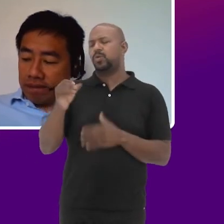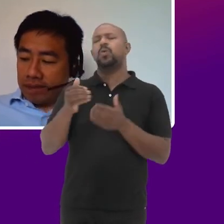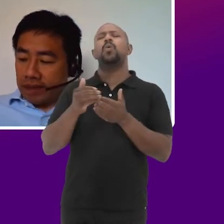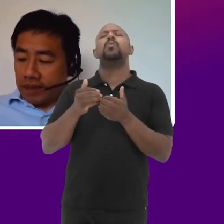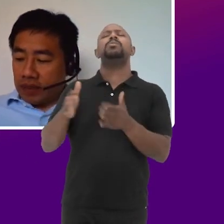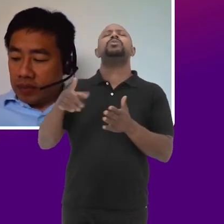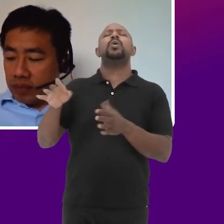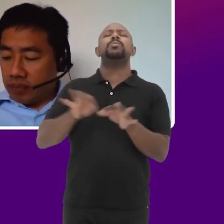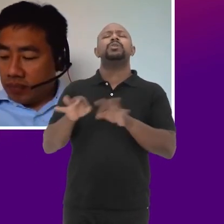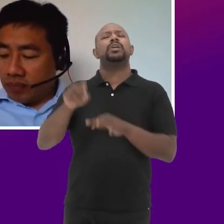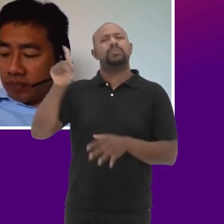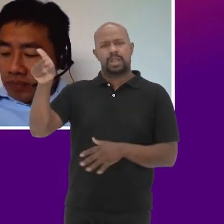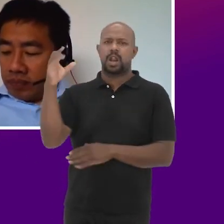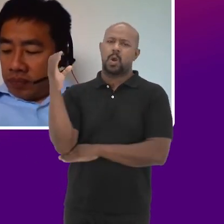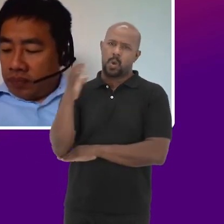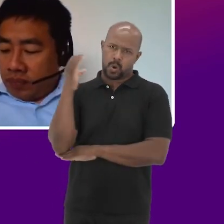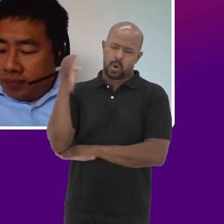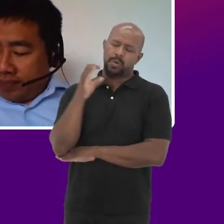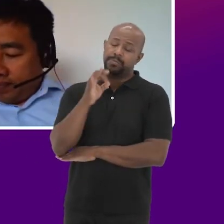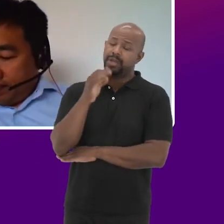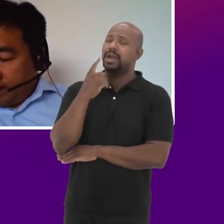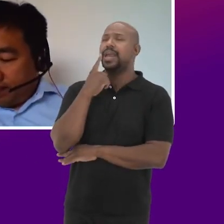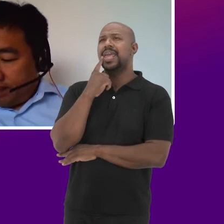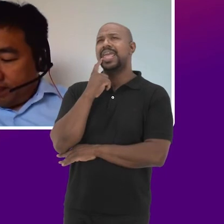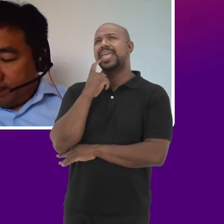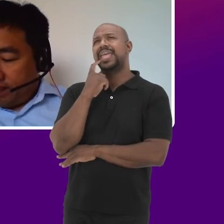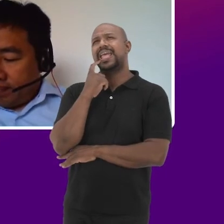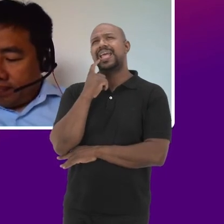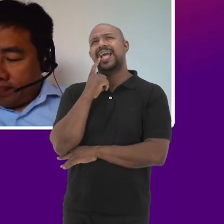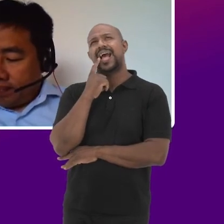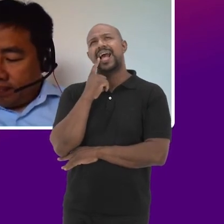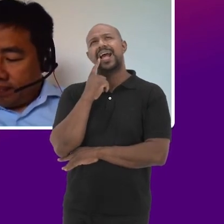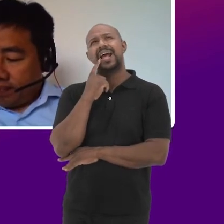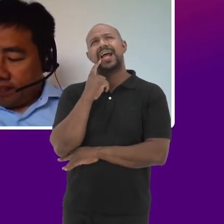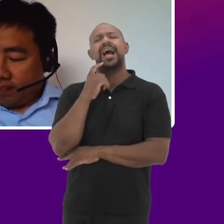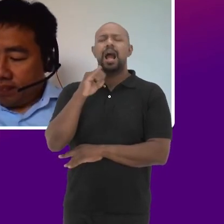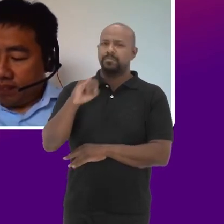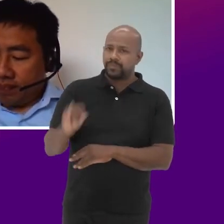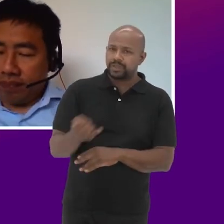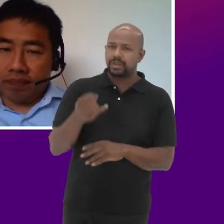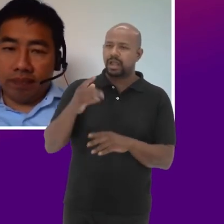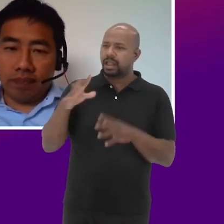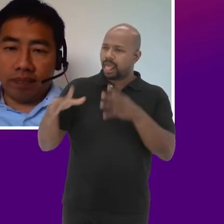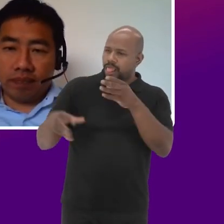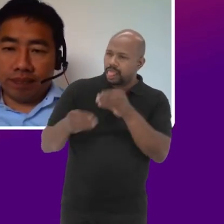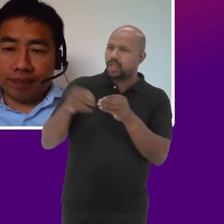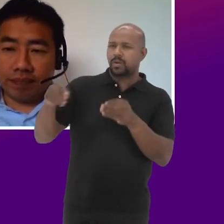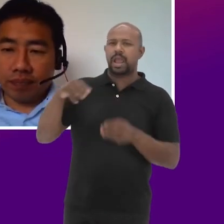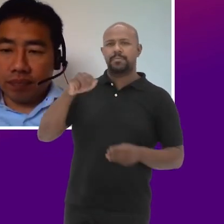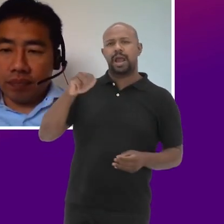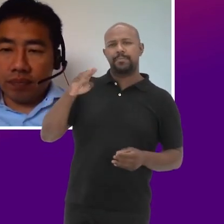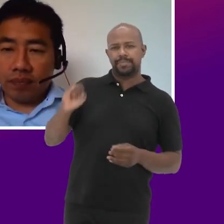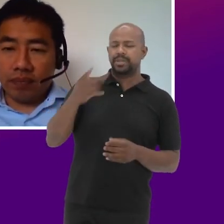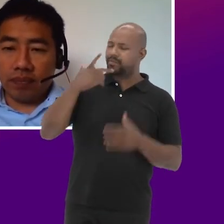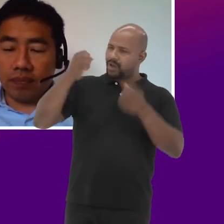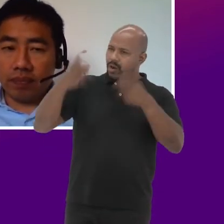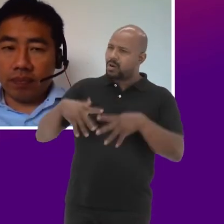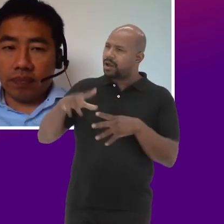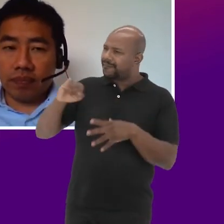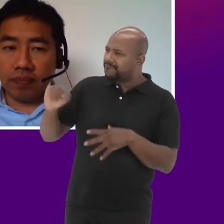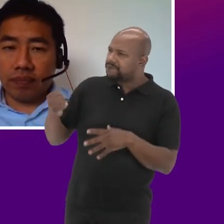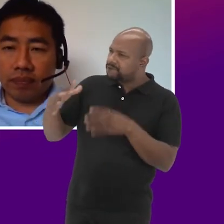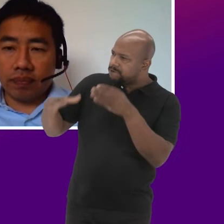começou o projeto agora também na Colômbia, e aproveitando esse link com o que a Mabir